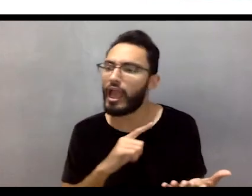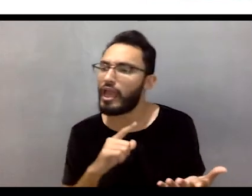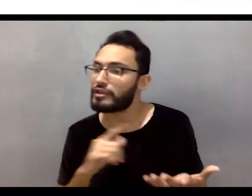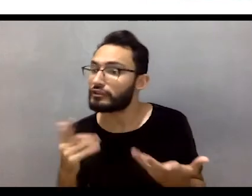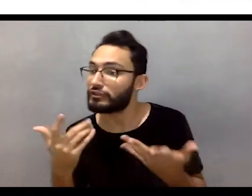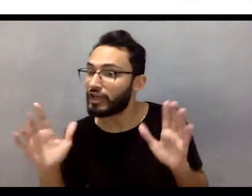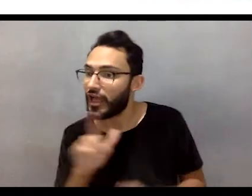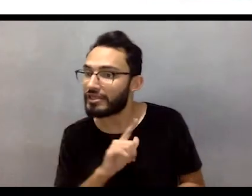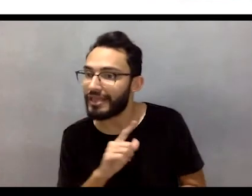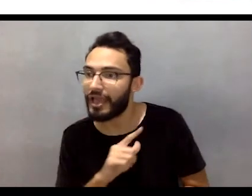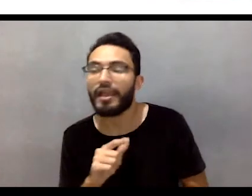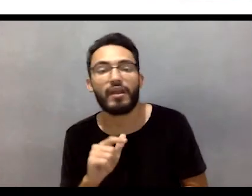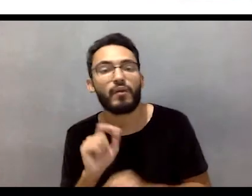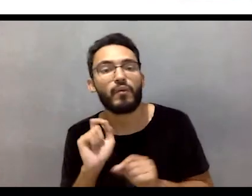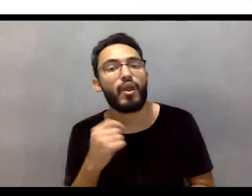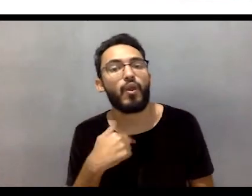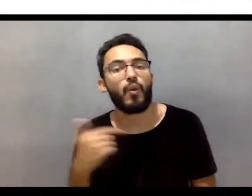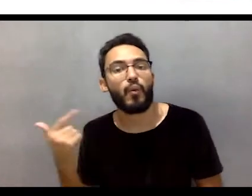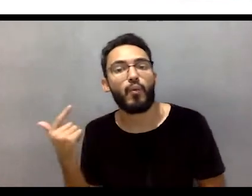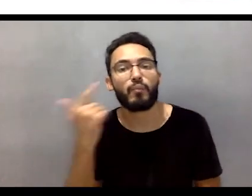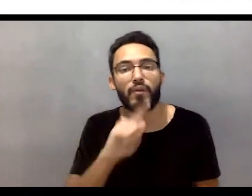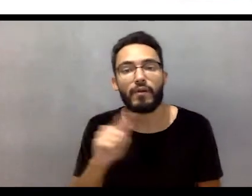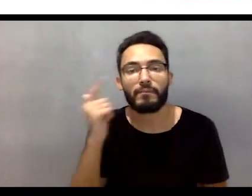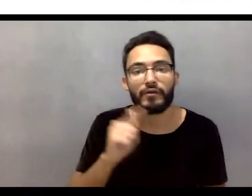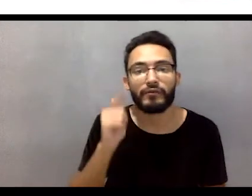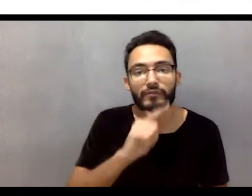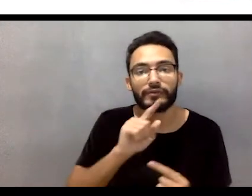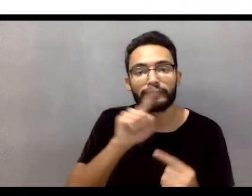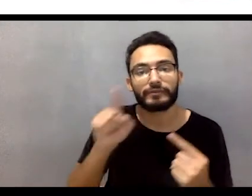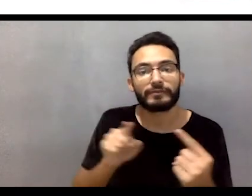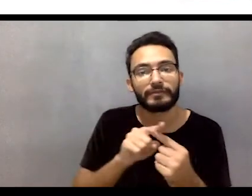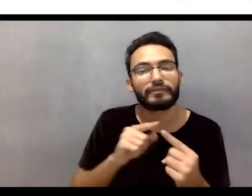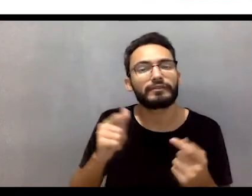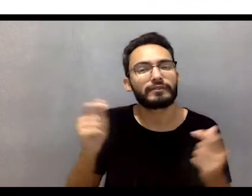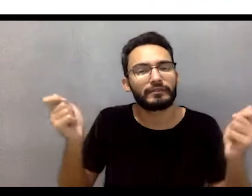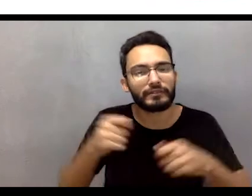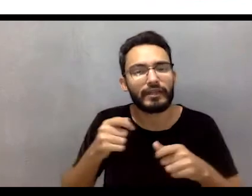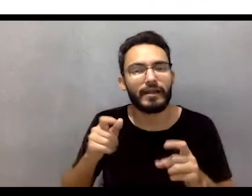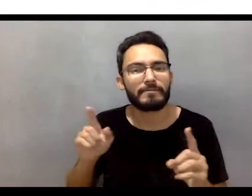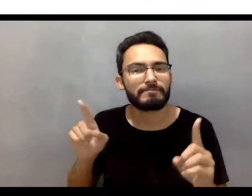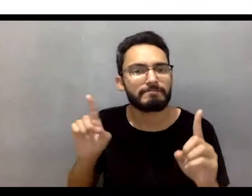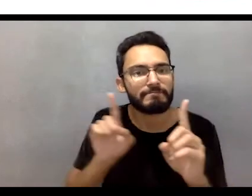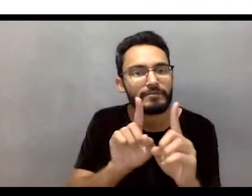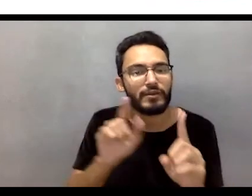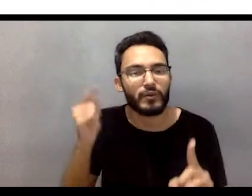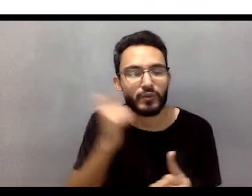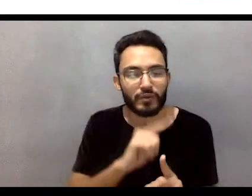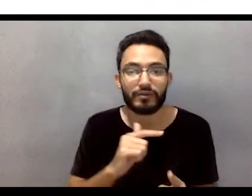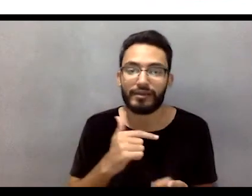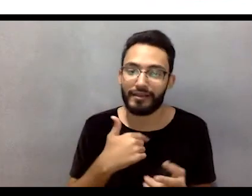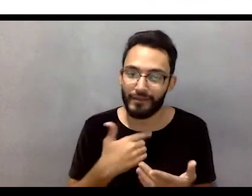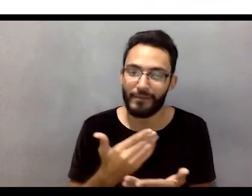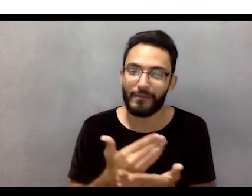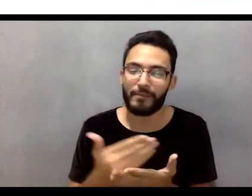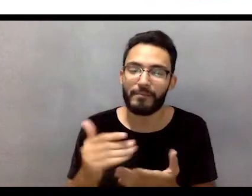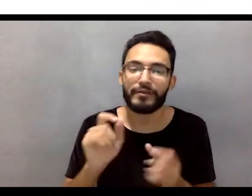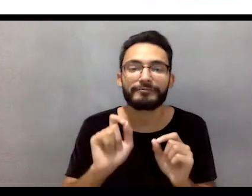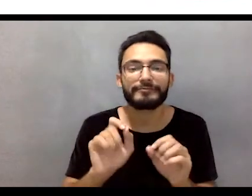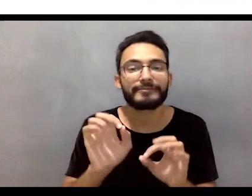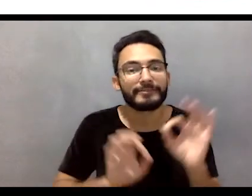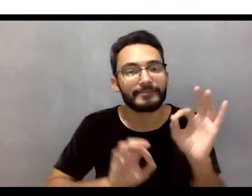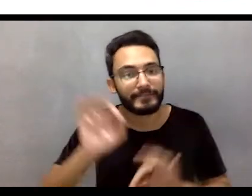existem para que eu consiga atingir os meus resultados-chave? Então, eu começo a desenhar